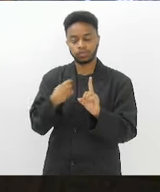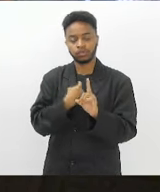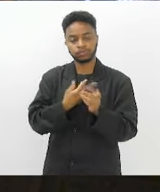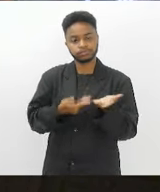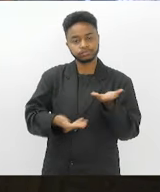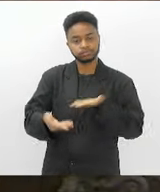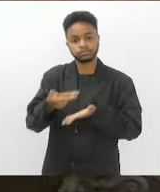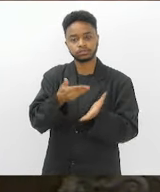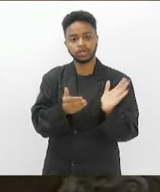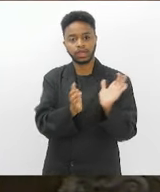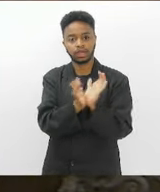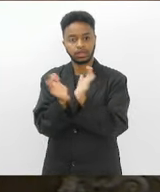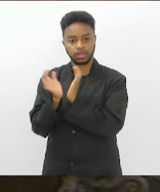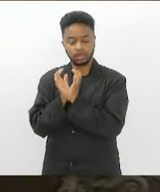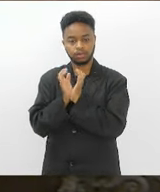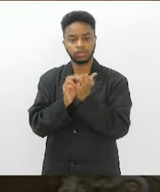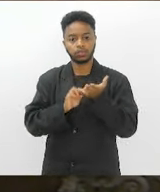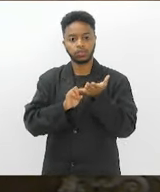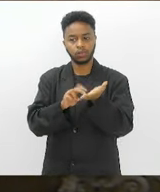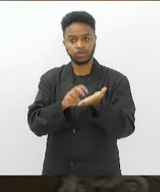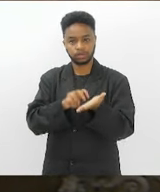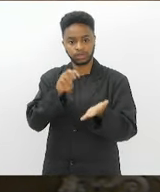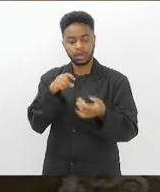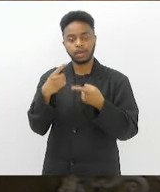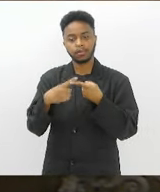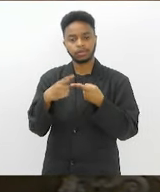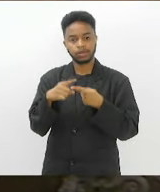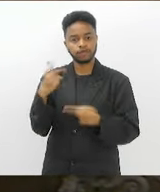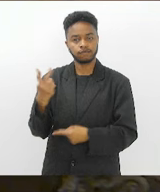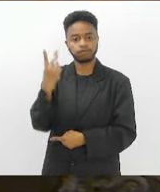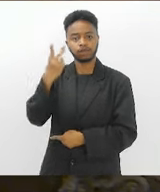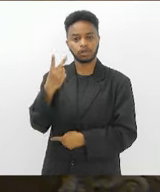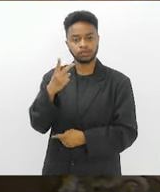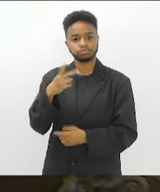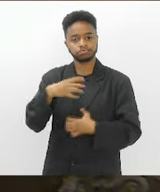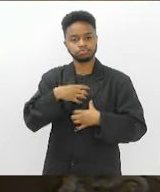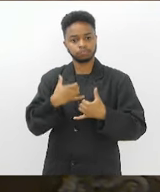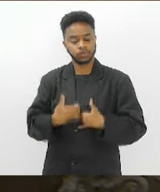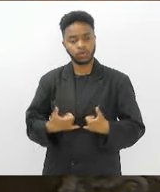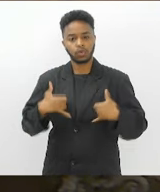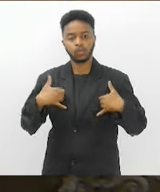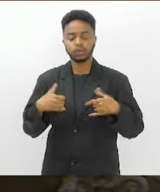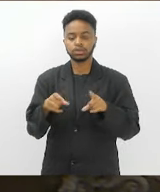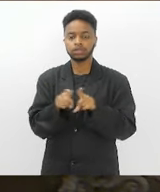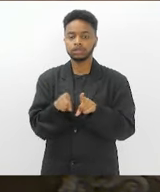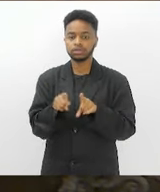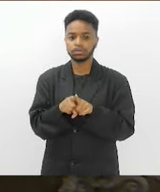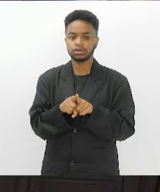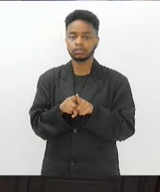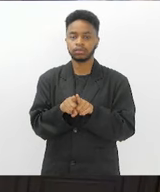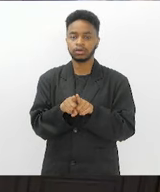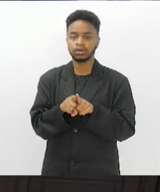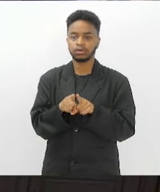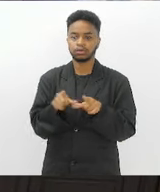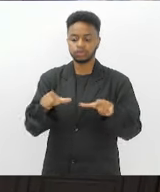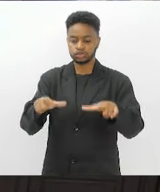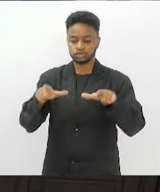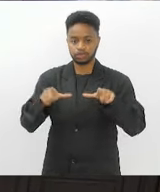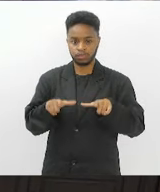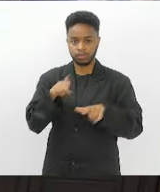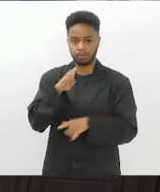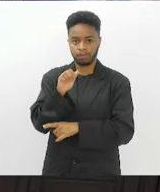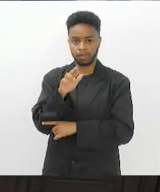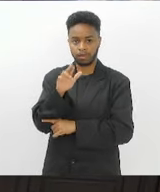Correio da Manhã. Um reconhecimento que nos orgulha, da mesma forma que o diploma Barbosa Lima Sobrinho,